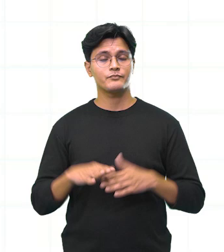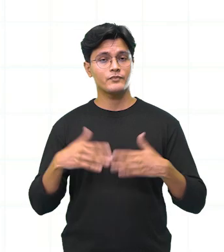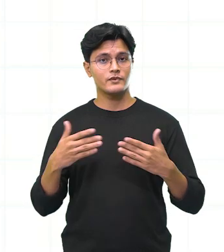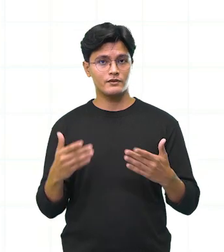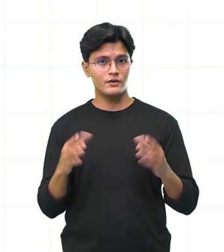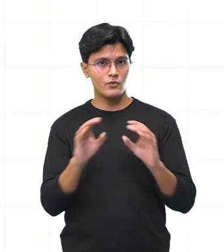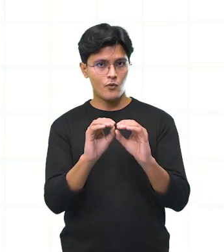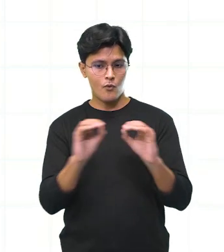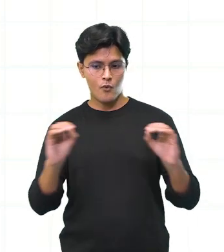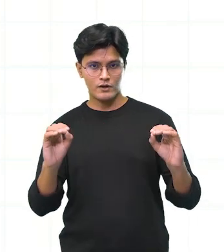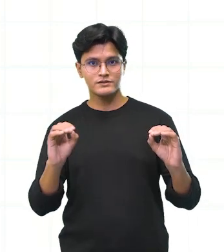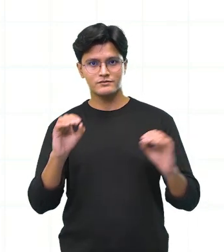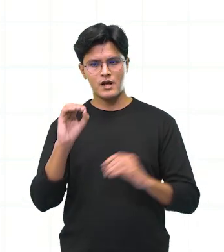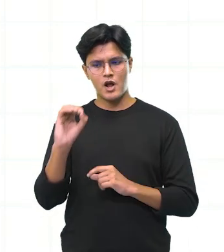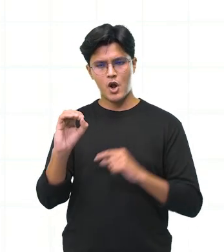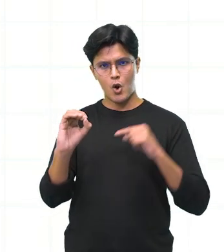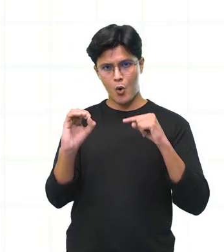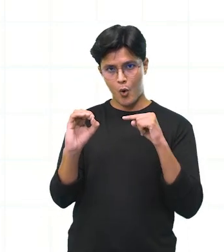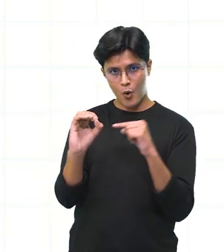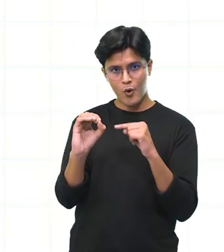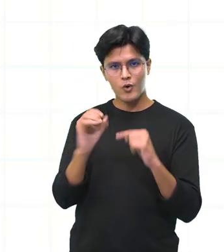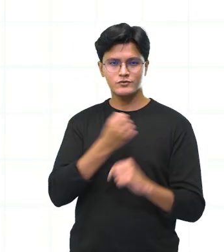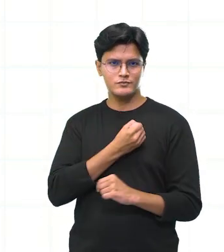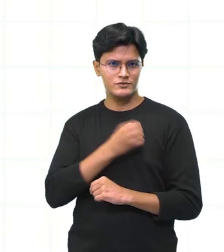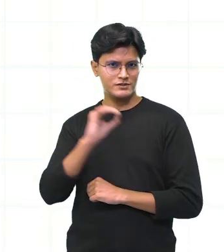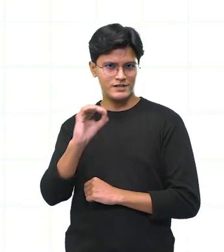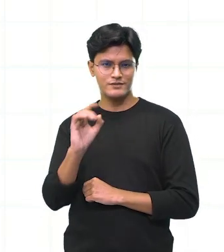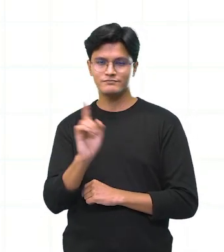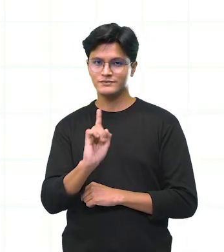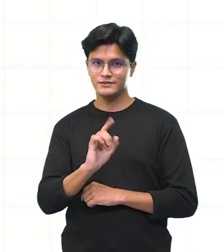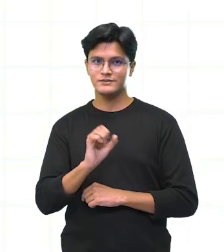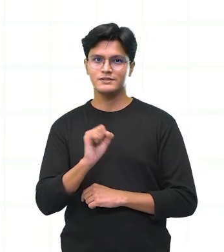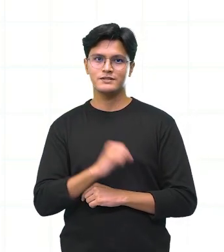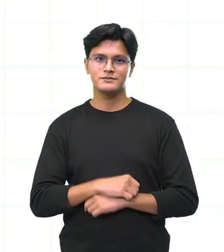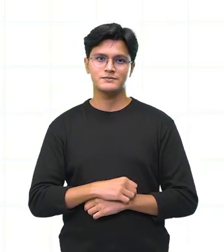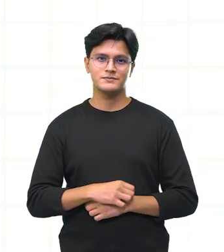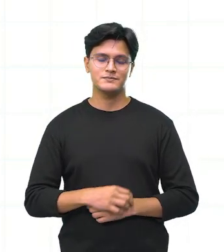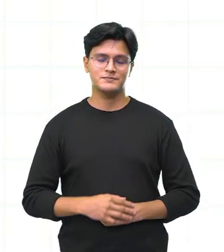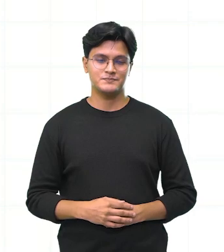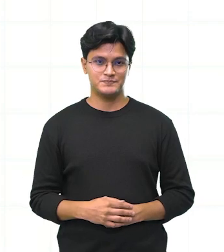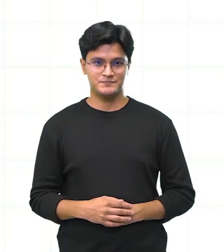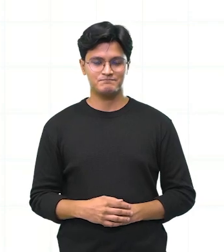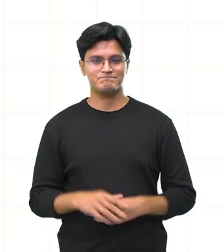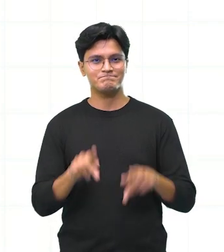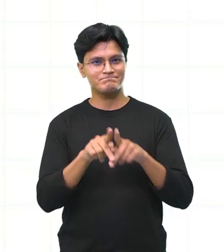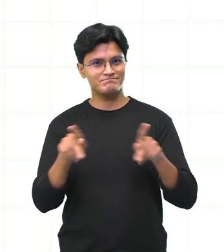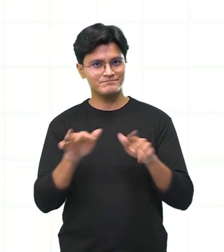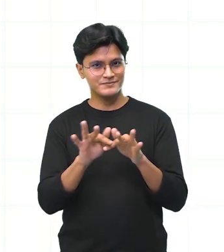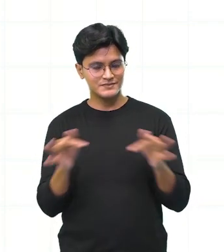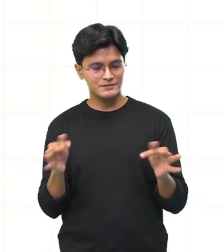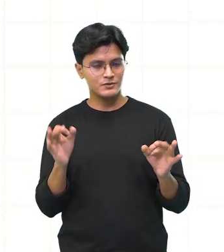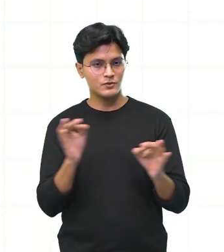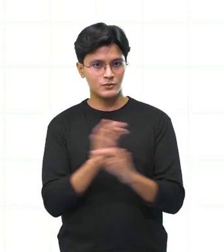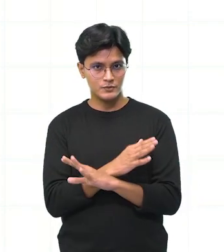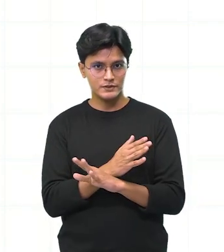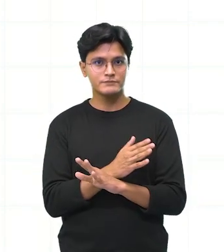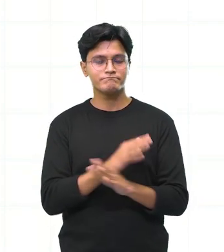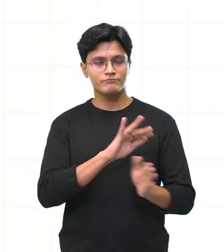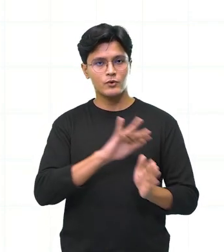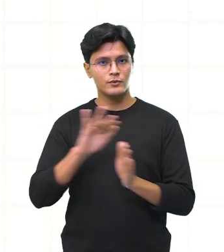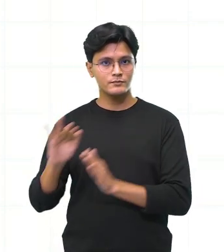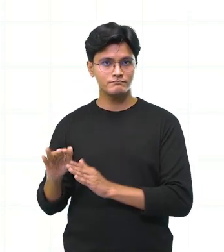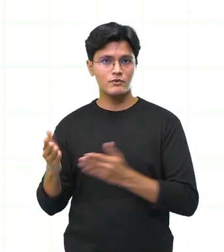O, tá, gente? Isso aqui não é um zero, não. É um O, certo? Entendido, então, o período simples? Vamos ver, então, o período